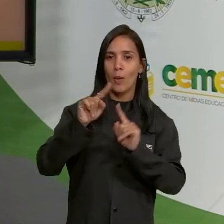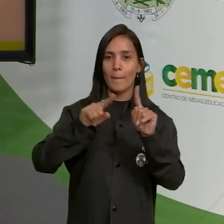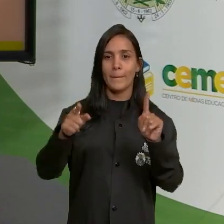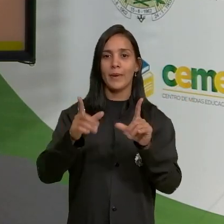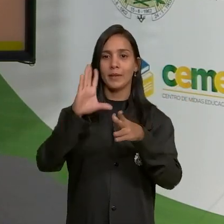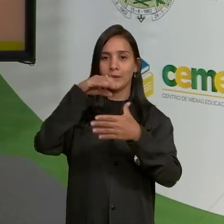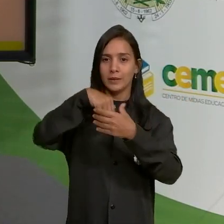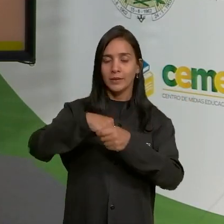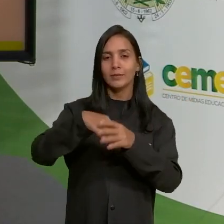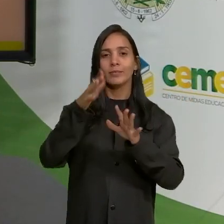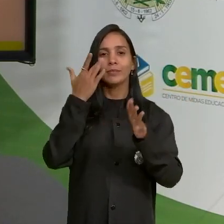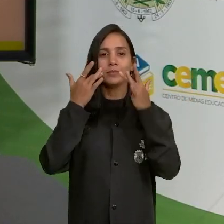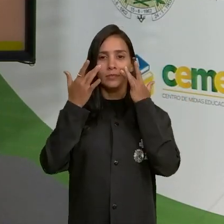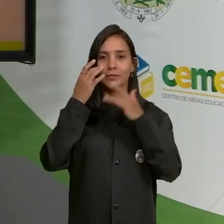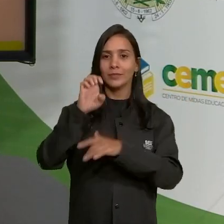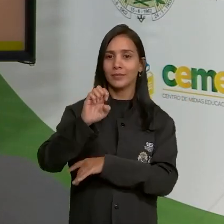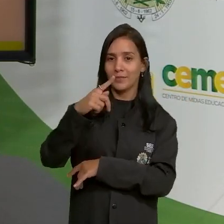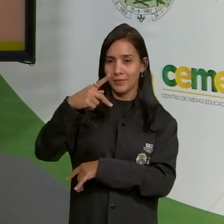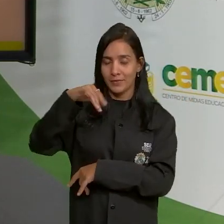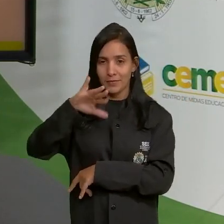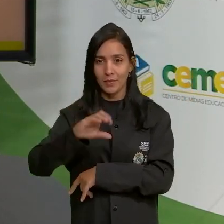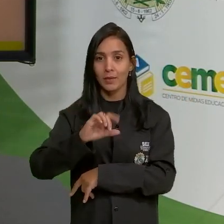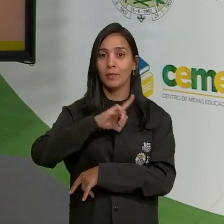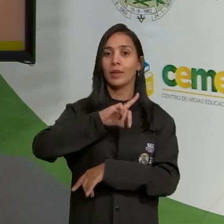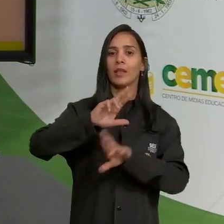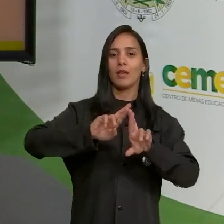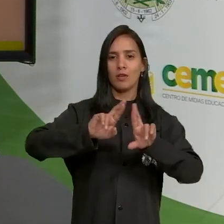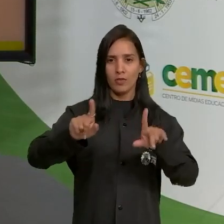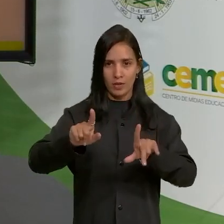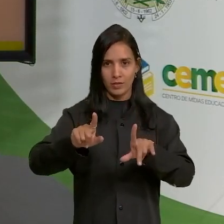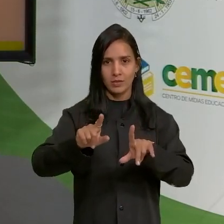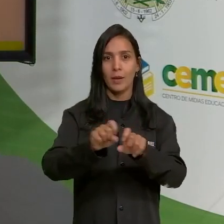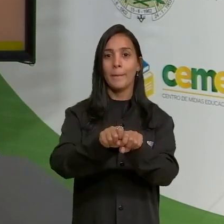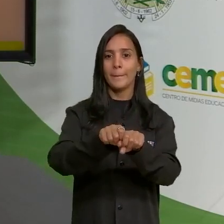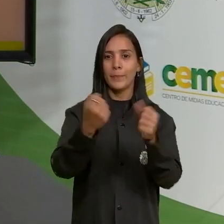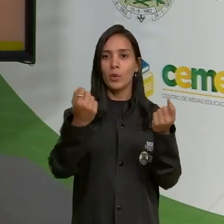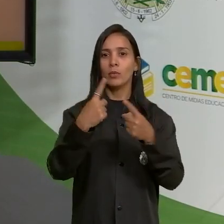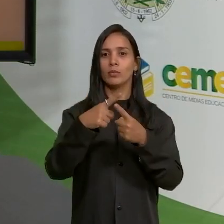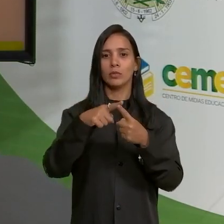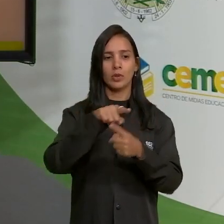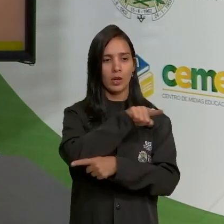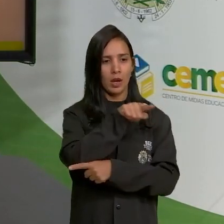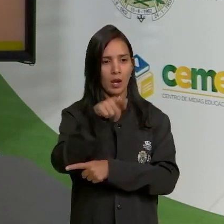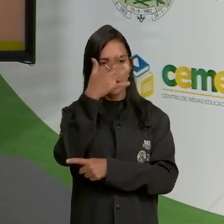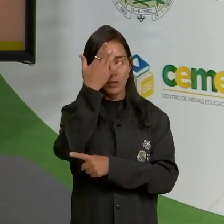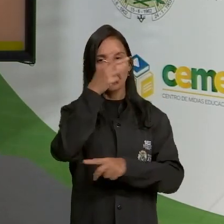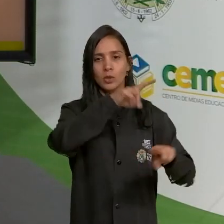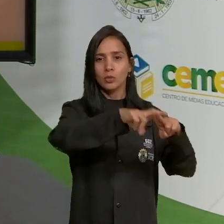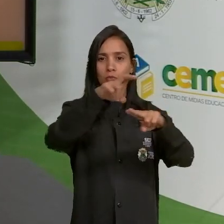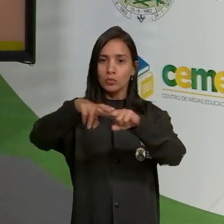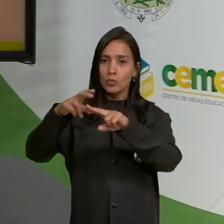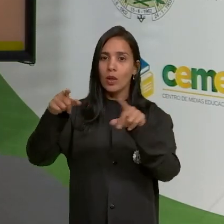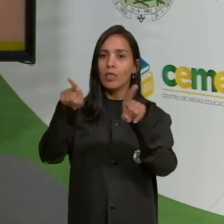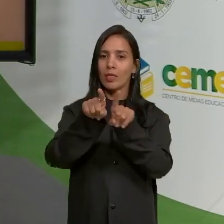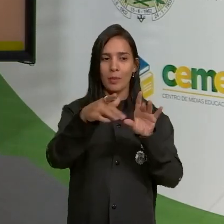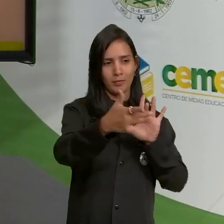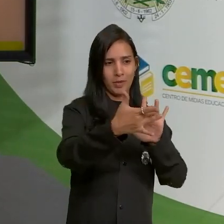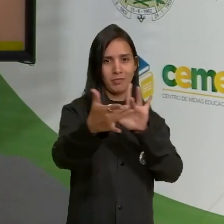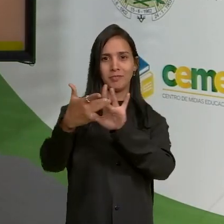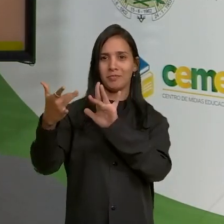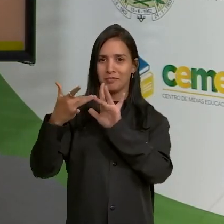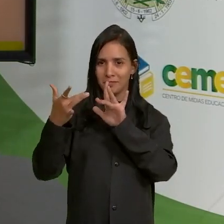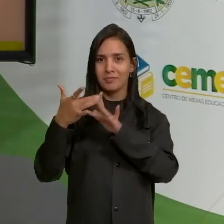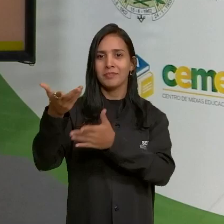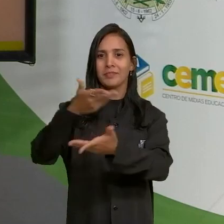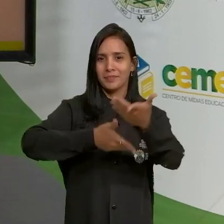uma ruptura, porque quem está no palco ele vai interagir diretamente com quem está na plateia, justamente para